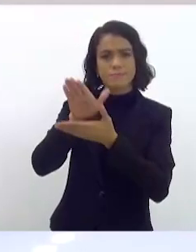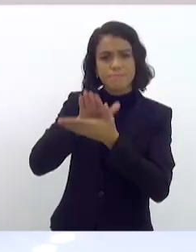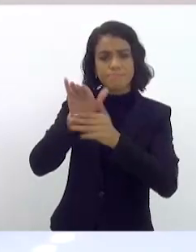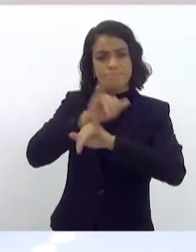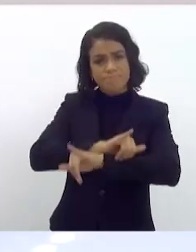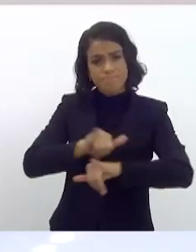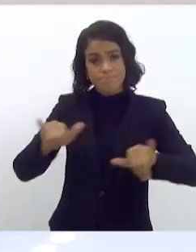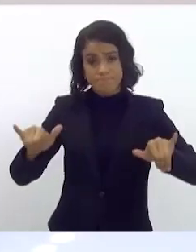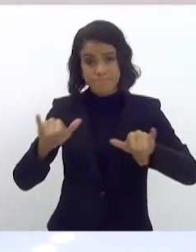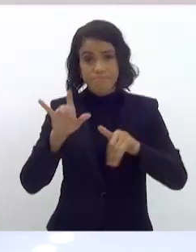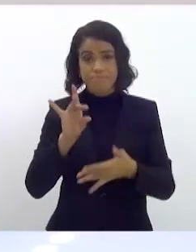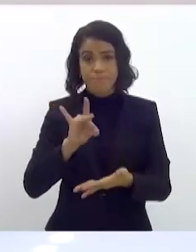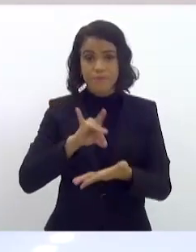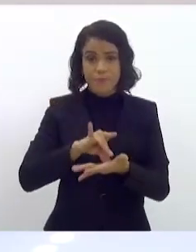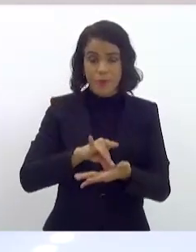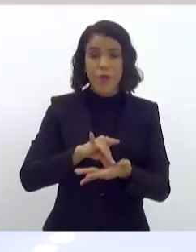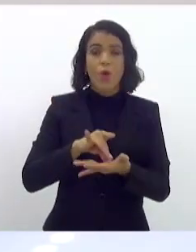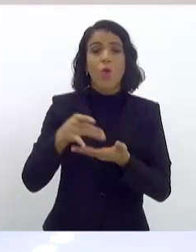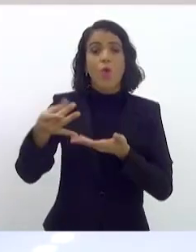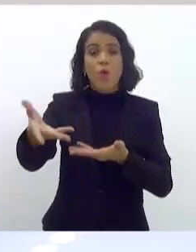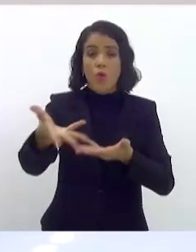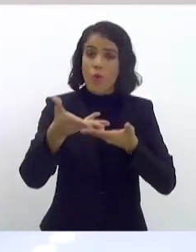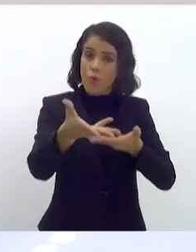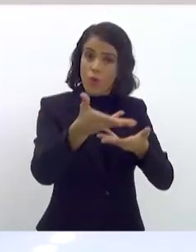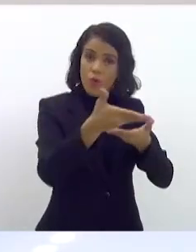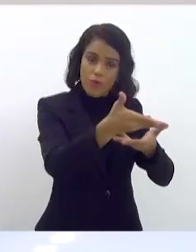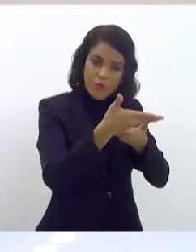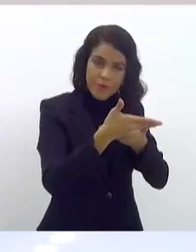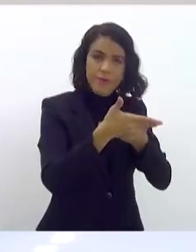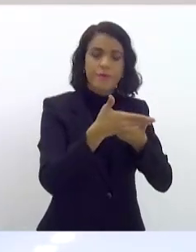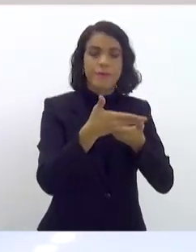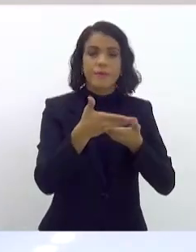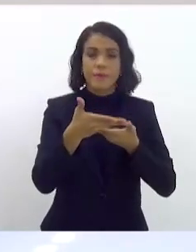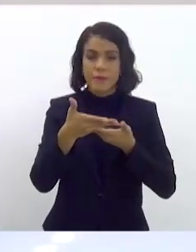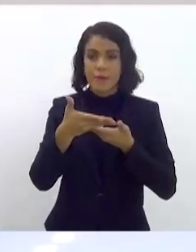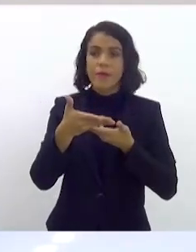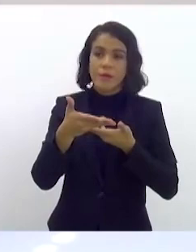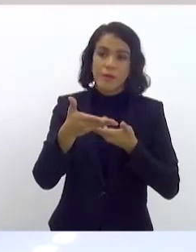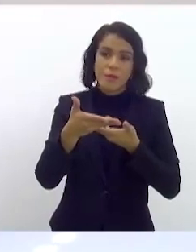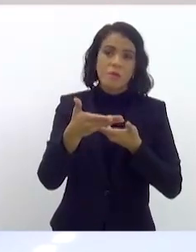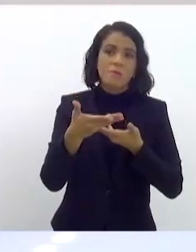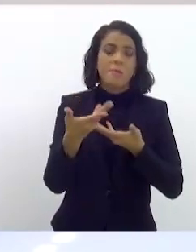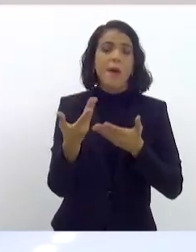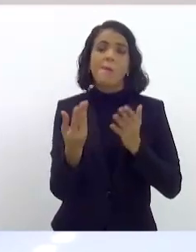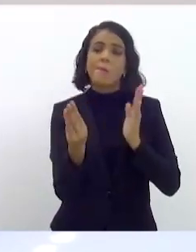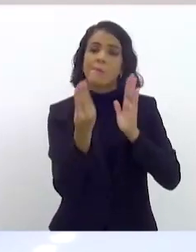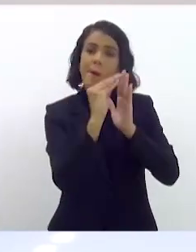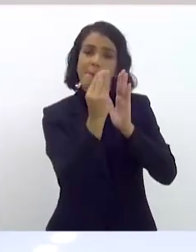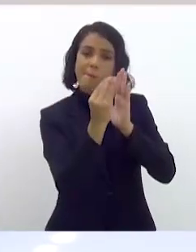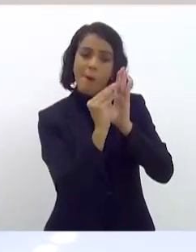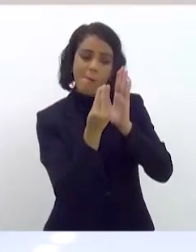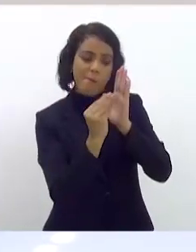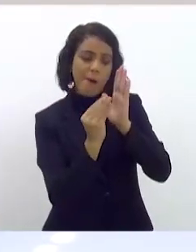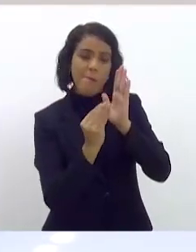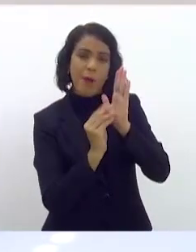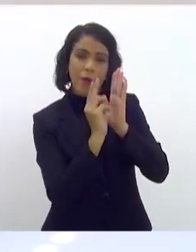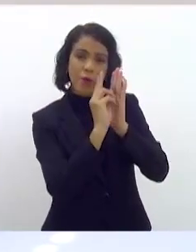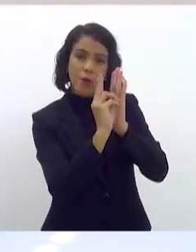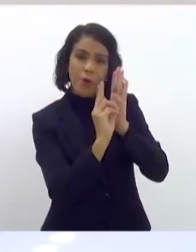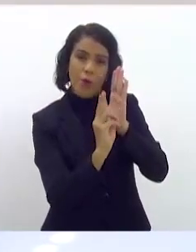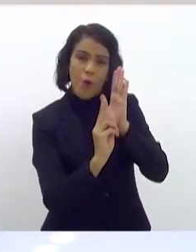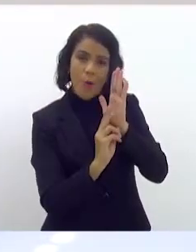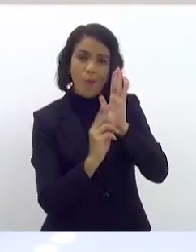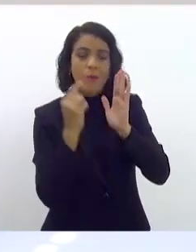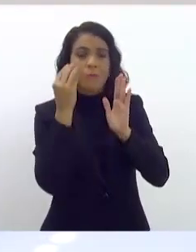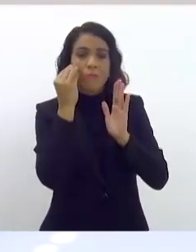na verdade, um chamamento, né, para que a gente possa colocar os nomes para concorrer